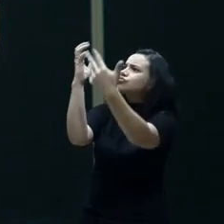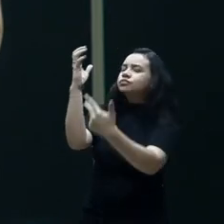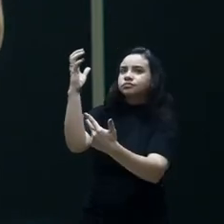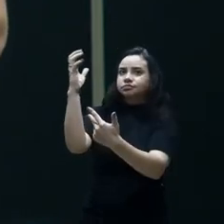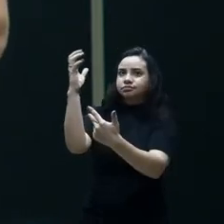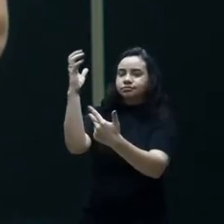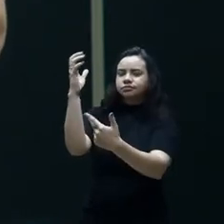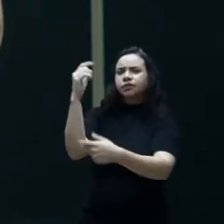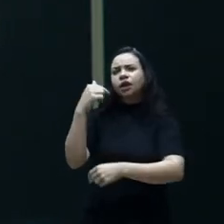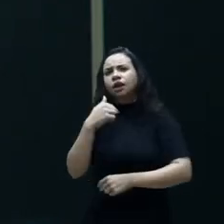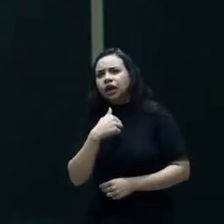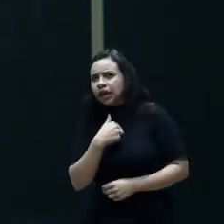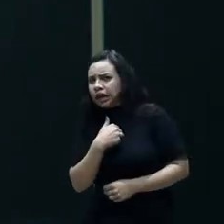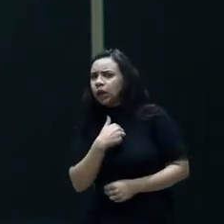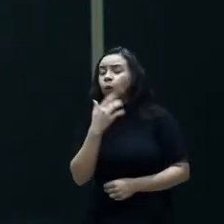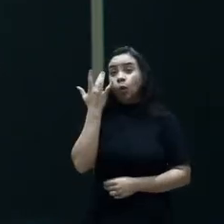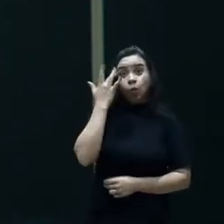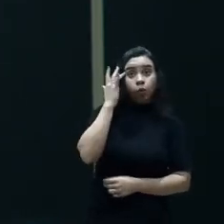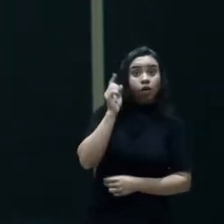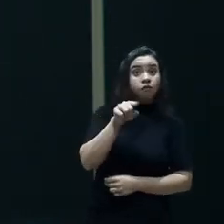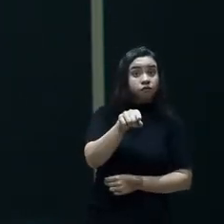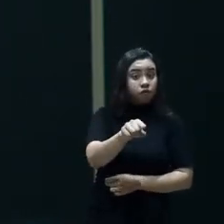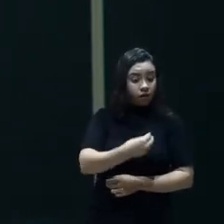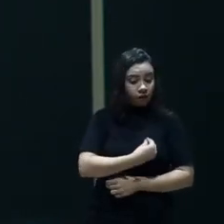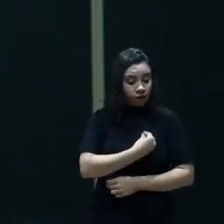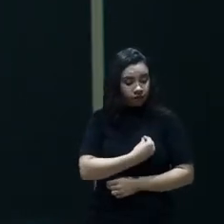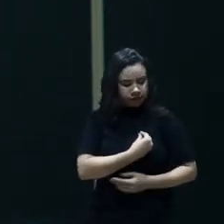consegue fazer uma retrospectiva na tua vida